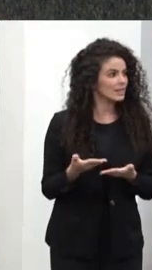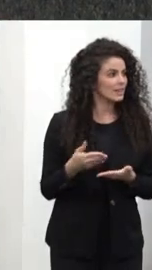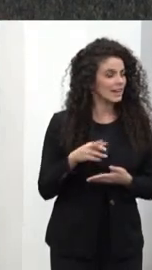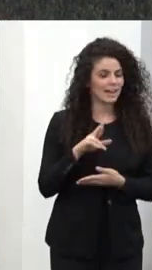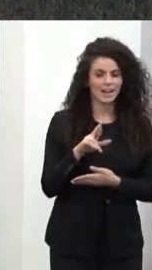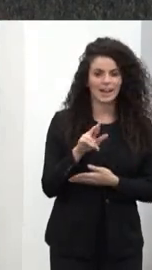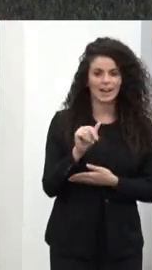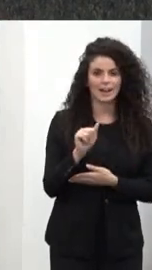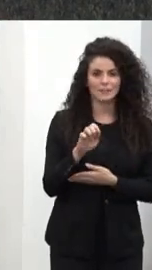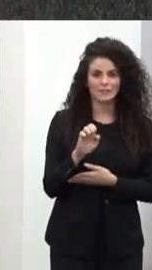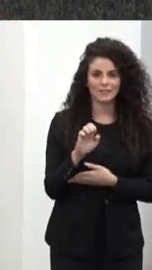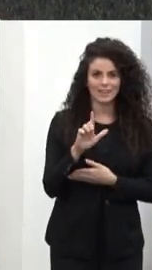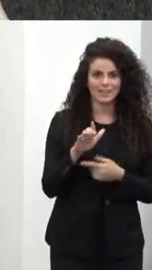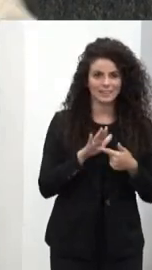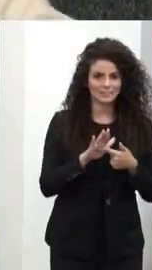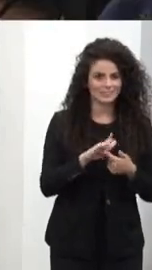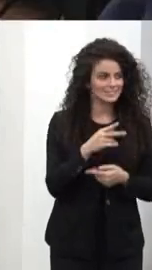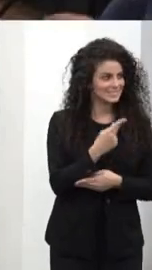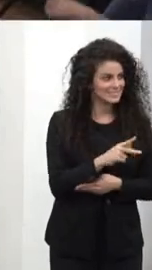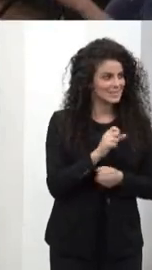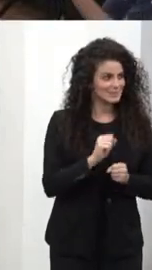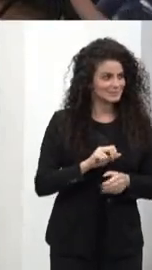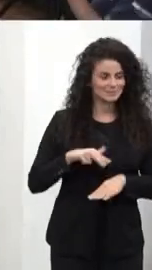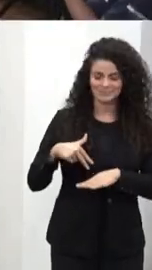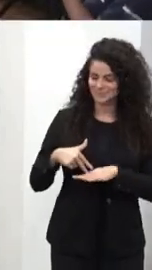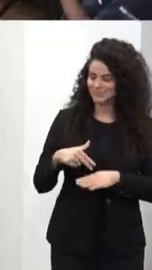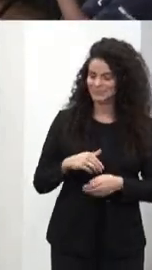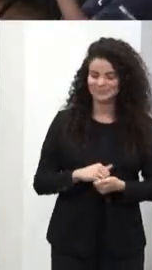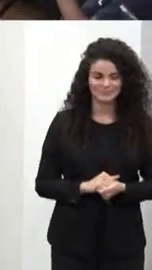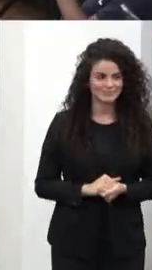senhor Rafael Nogueira fazer sua apresentação pode ser